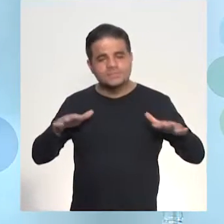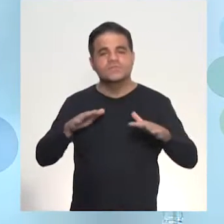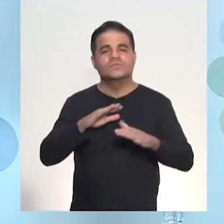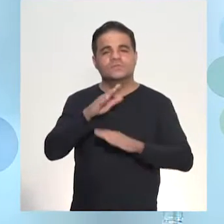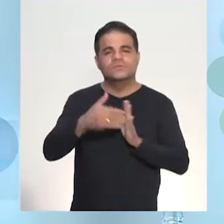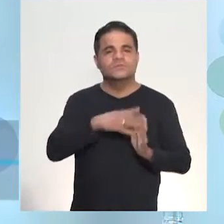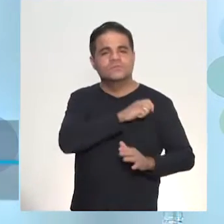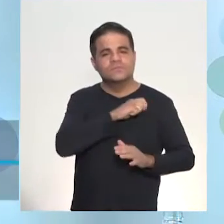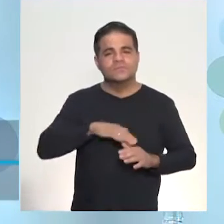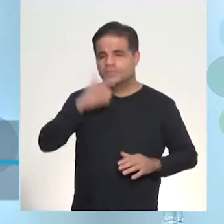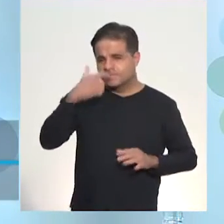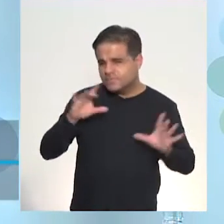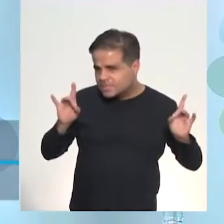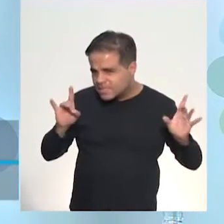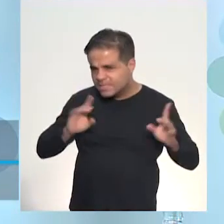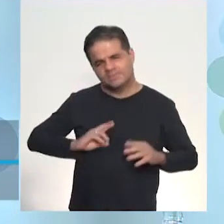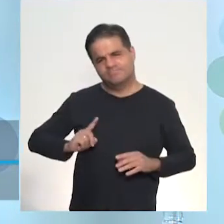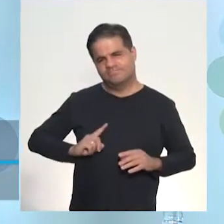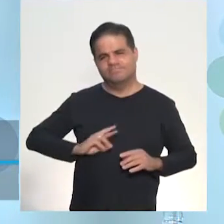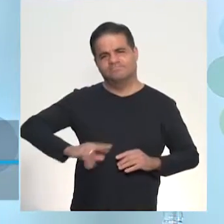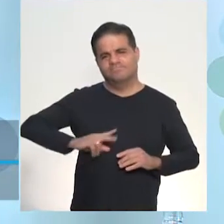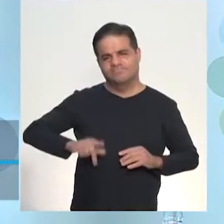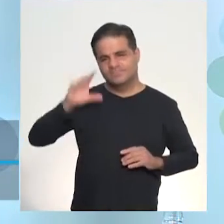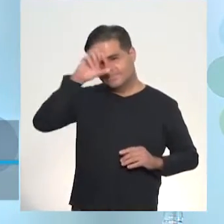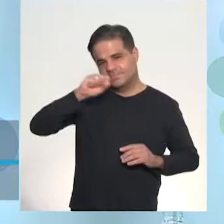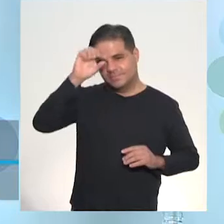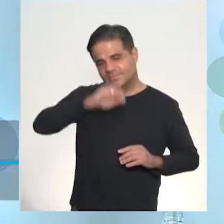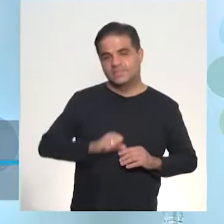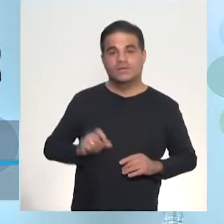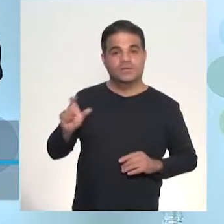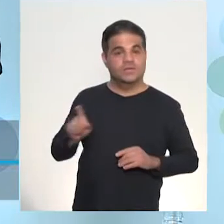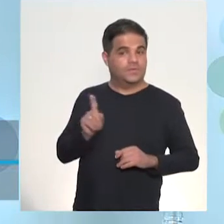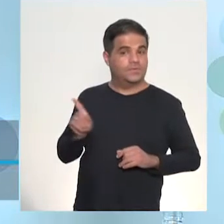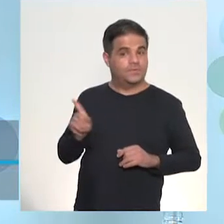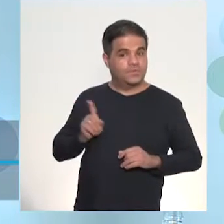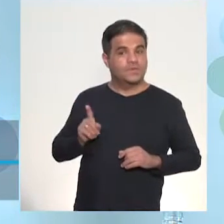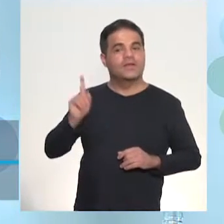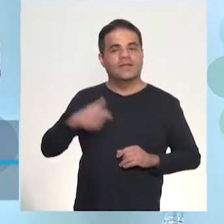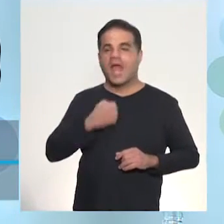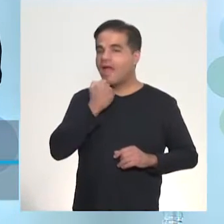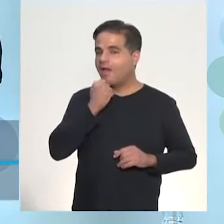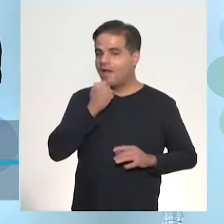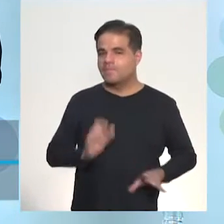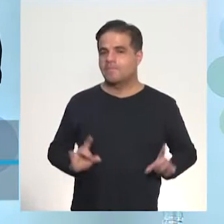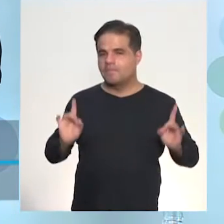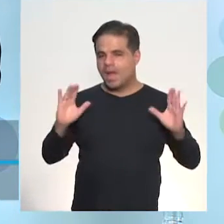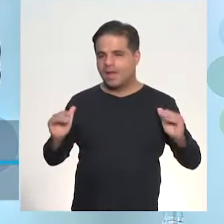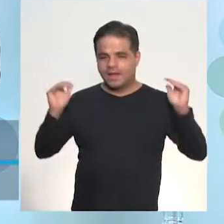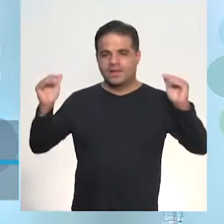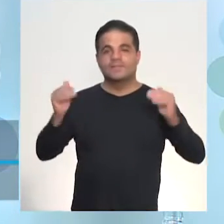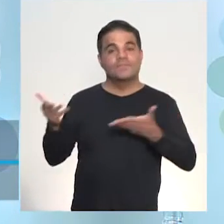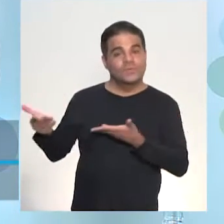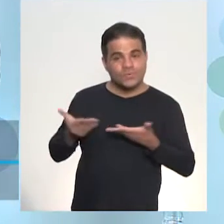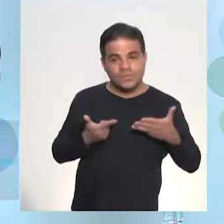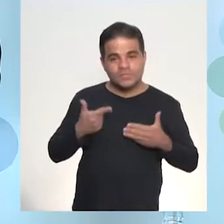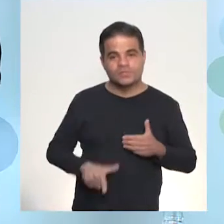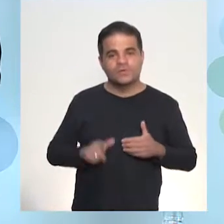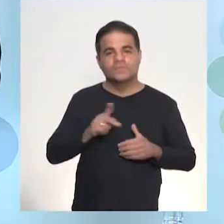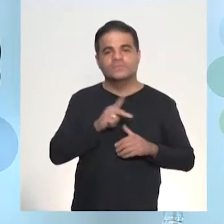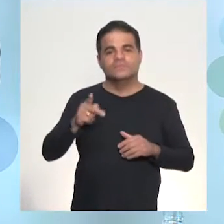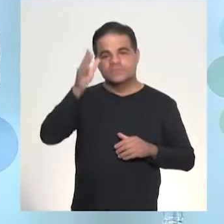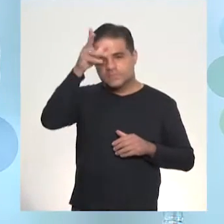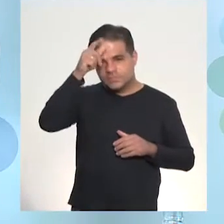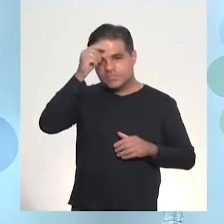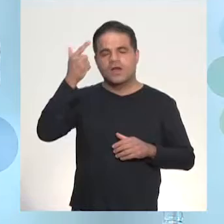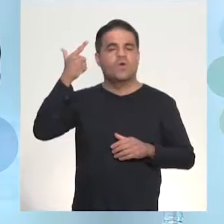professores. Especialista não, né? A gente está aprendendo aqui. Especialista é o professor que está aqui, o nosso cientista. E hoje eu trouxe novamente o professor Edjoel, que já